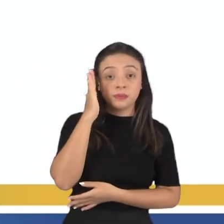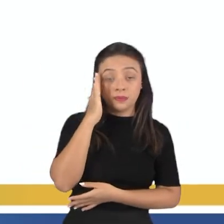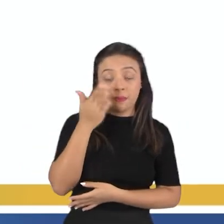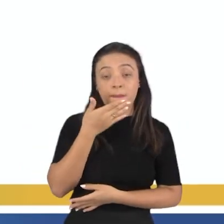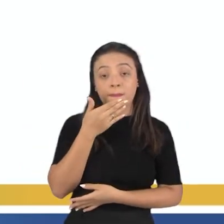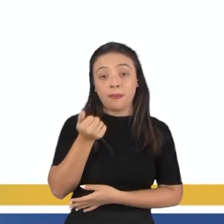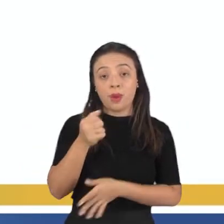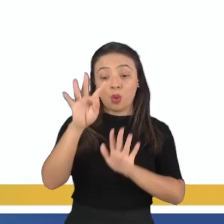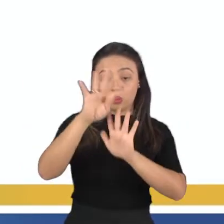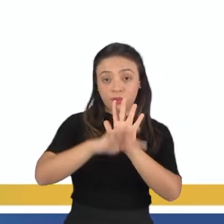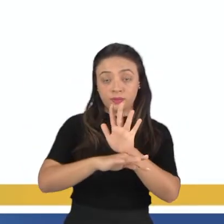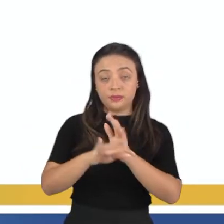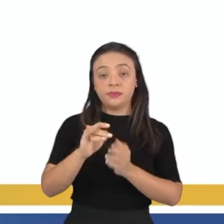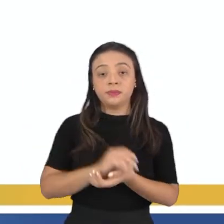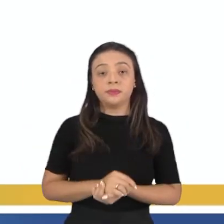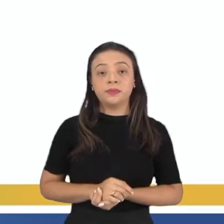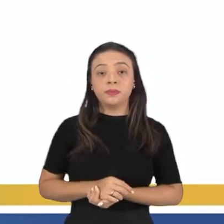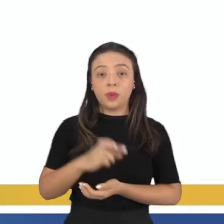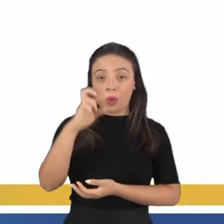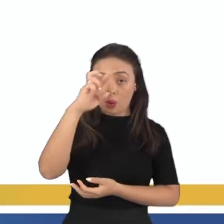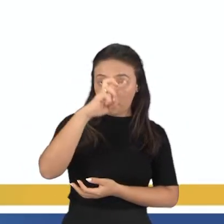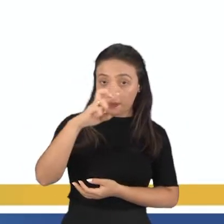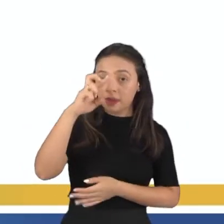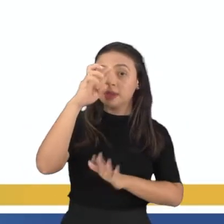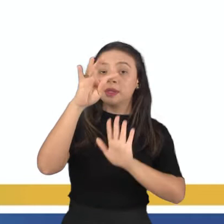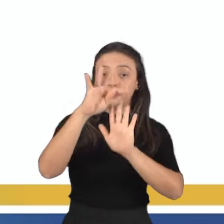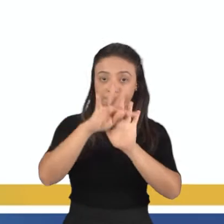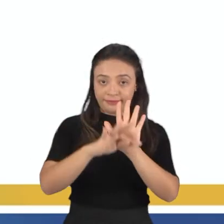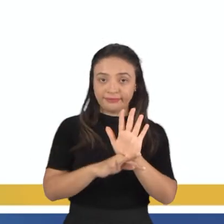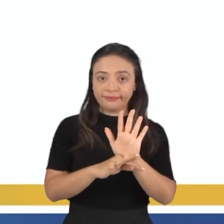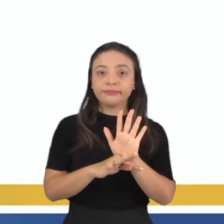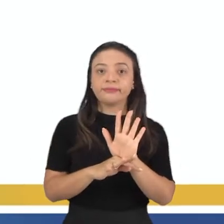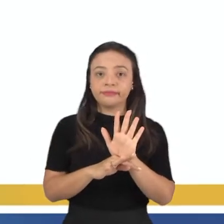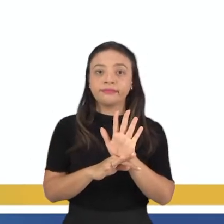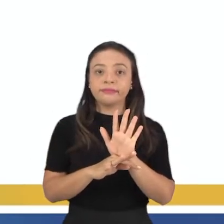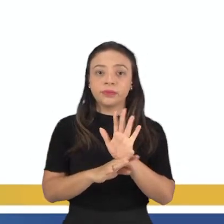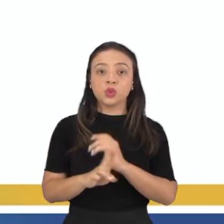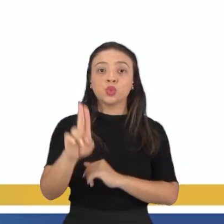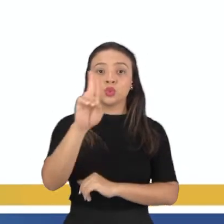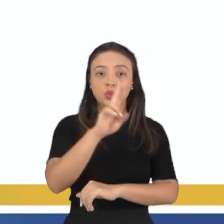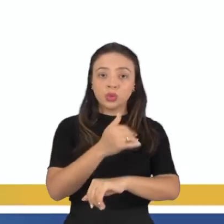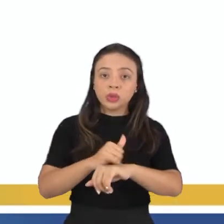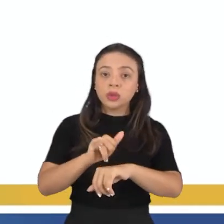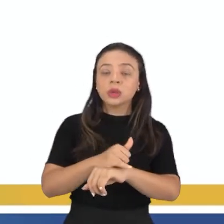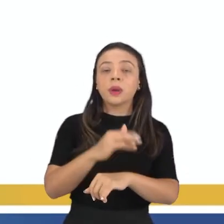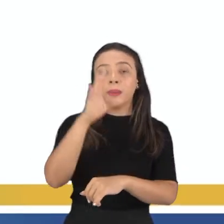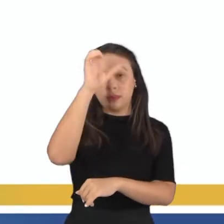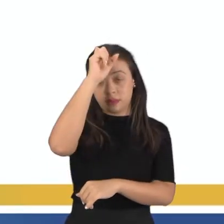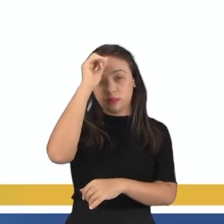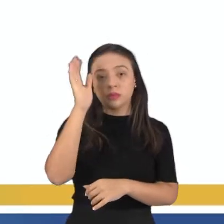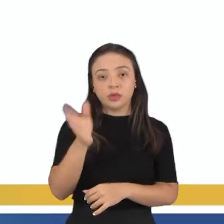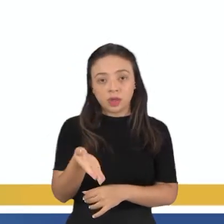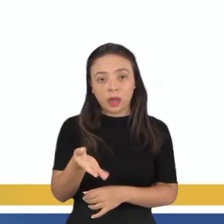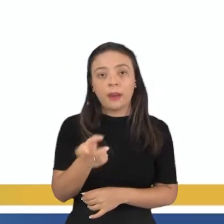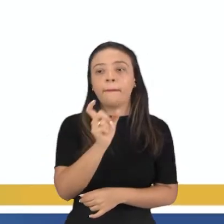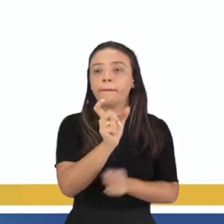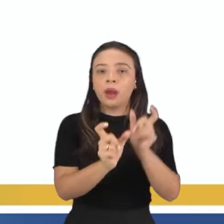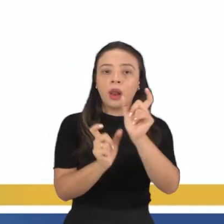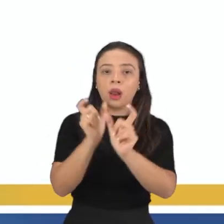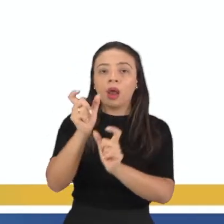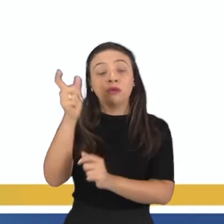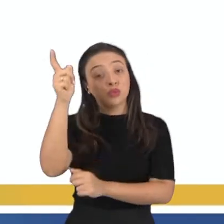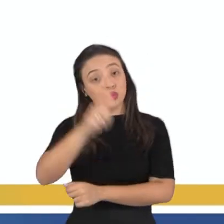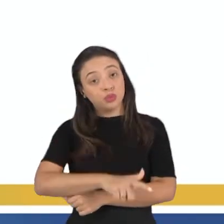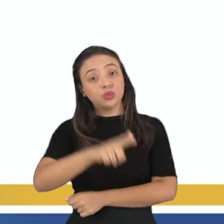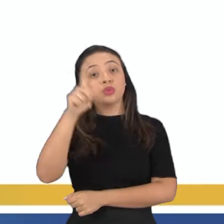Então pessoal observa em bem esse texto olhem aí o usem as estratégias Que Nós aprendemos palavras cognatas